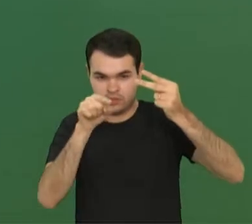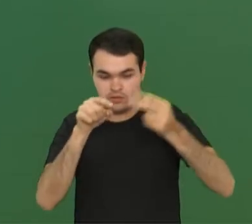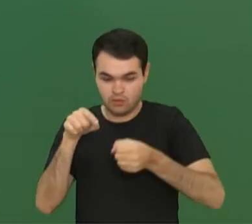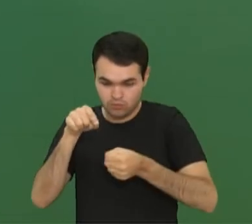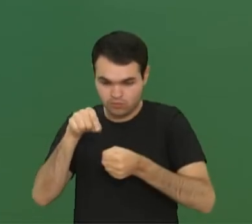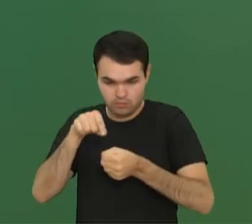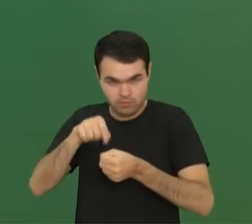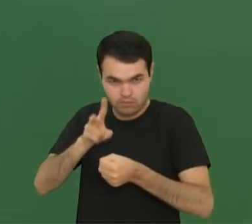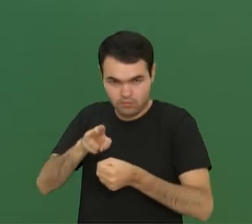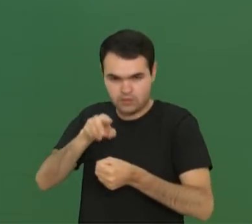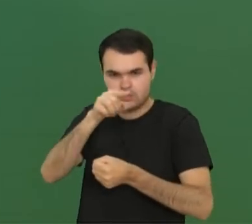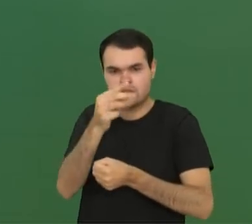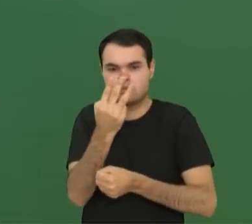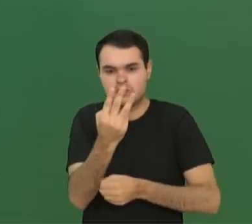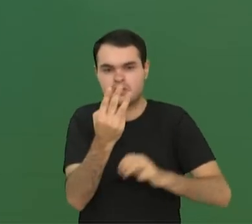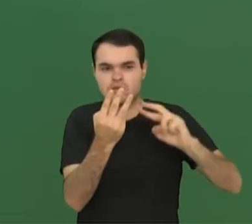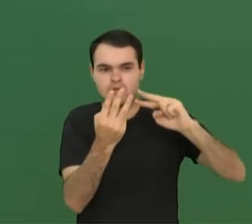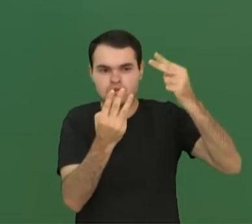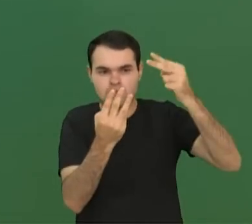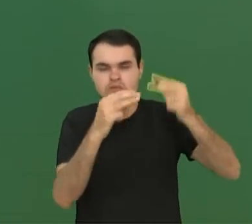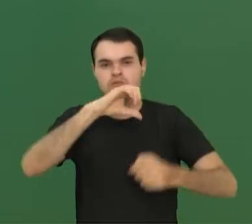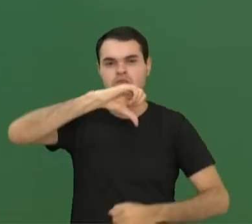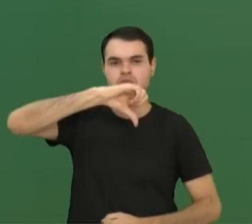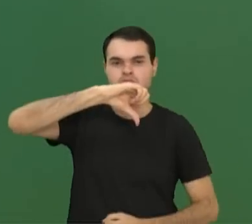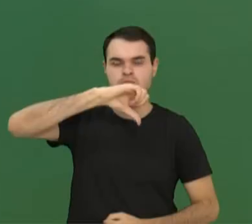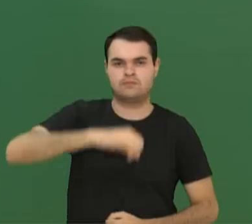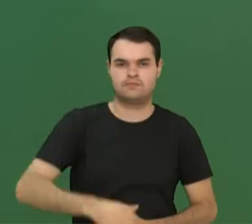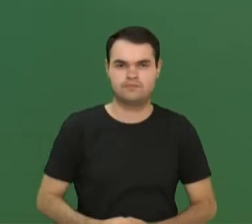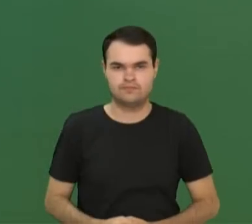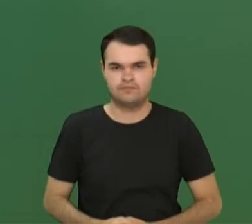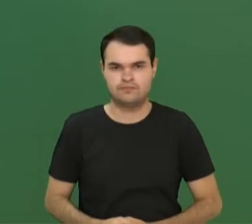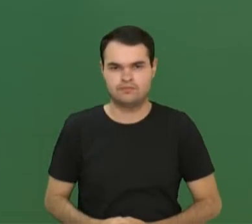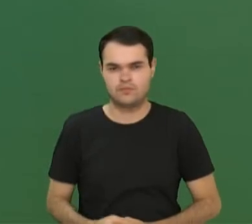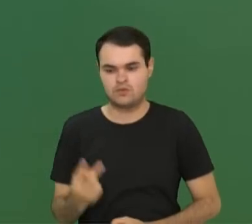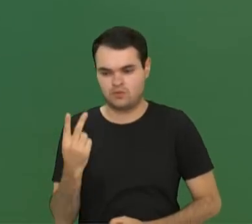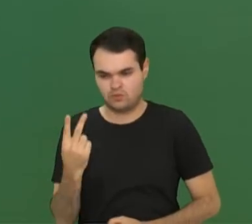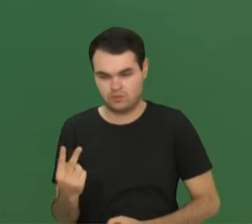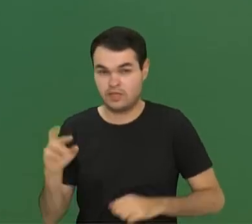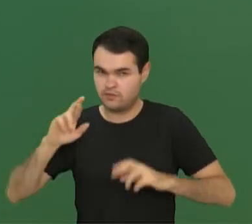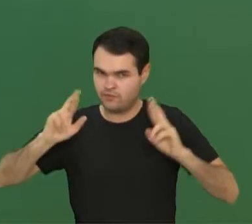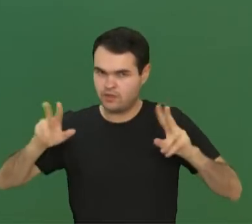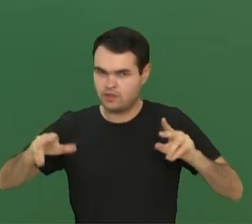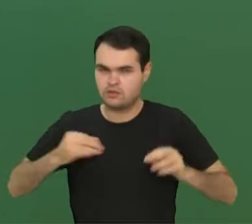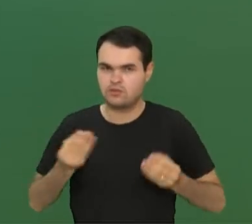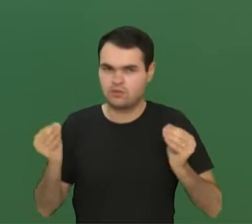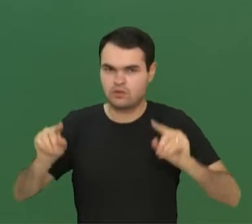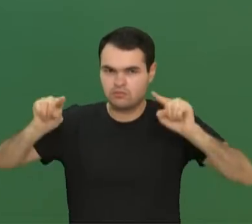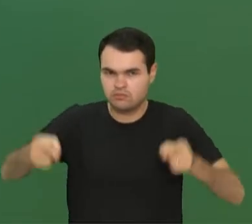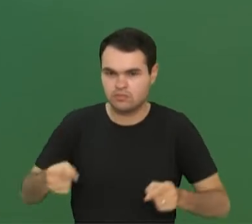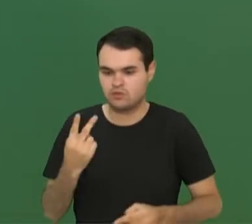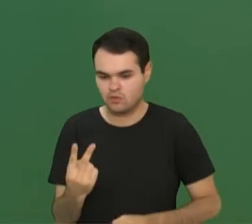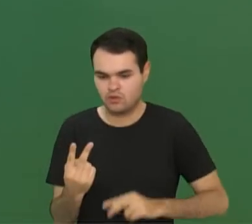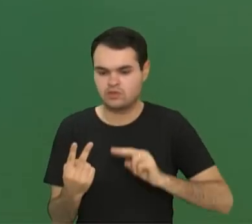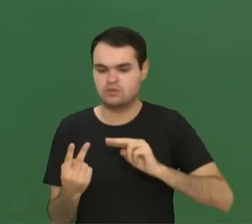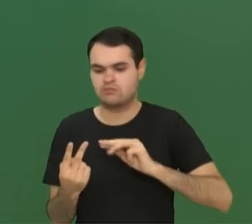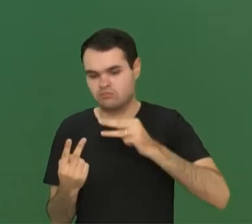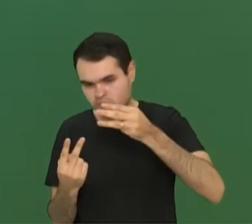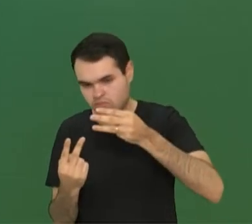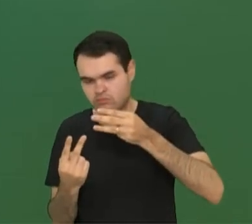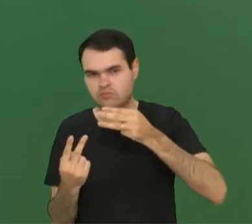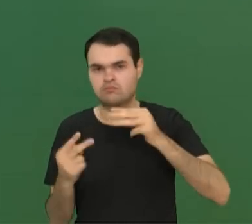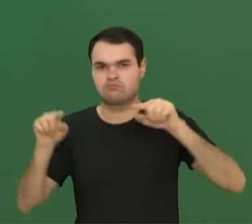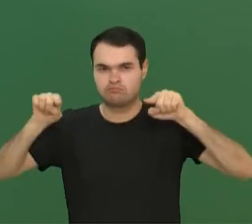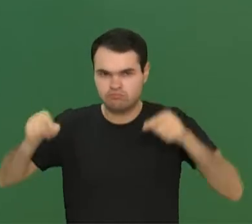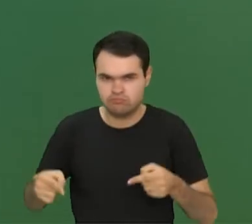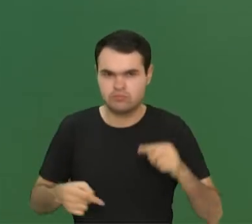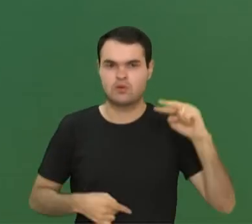veja, que dá um valor diferente do que eu fosse fazer. 2 ao cubo ao quadrado, com o parênteses. Aqui é